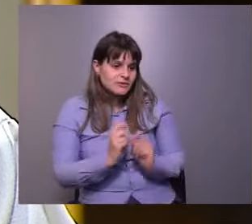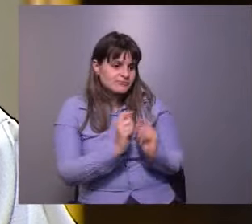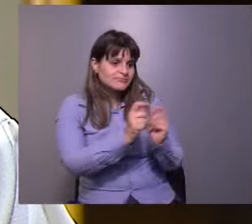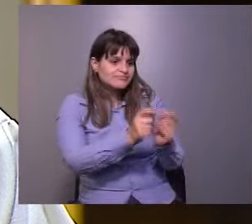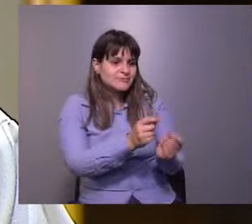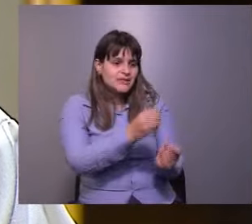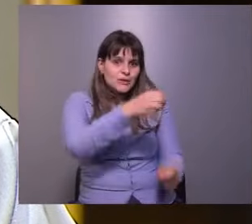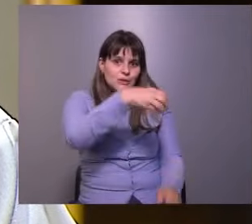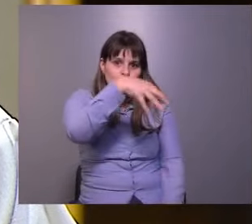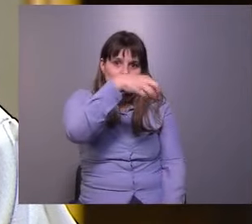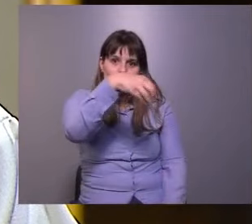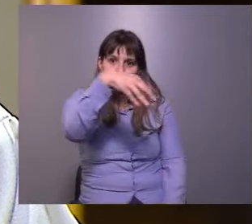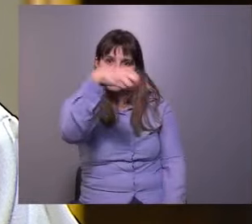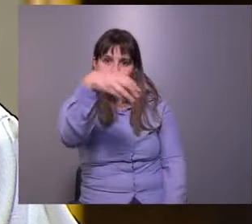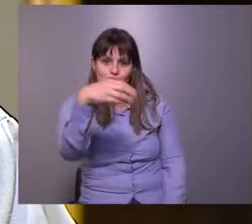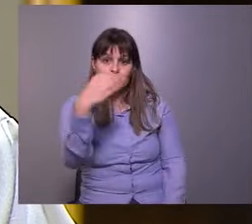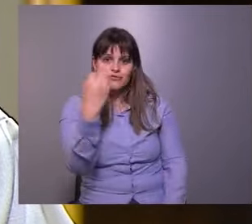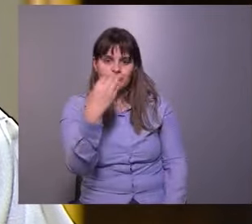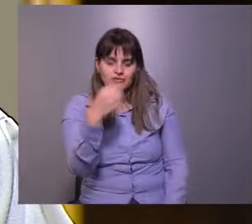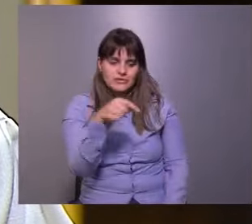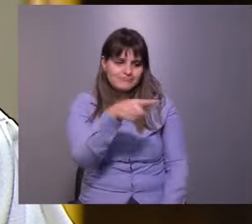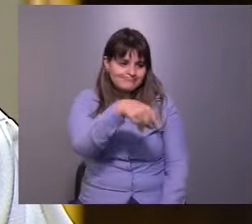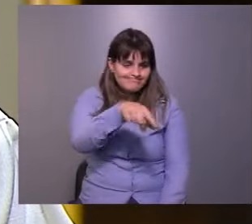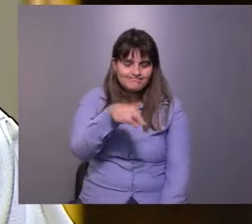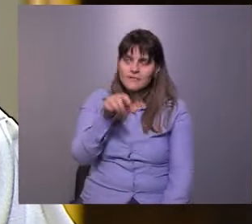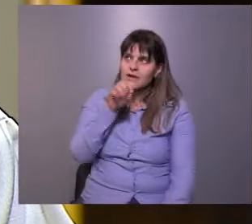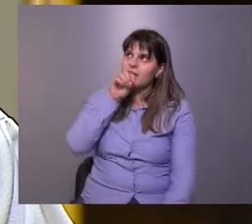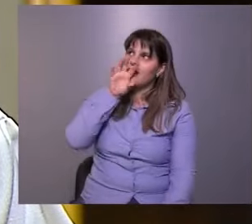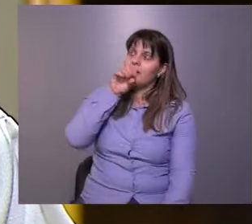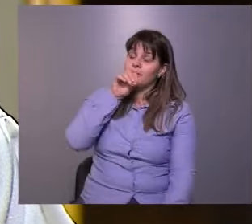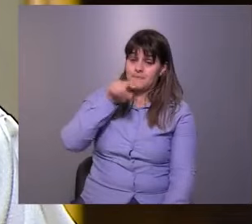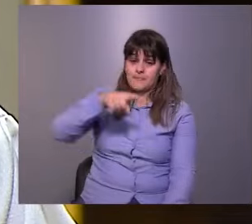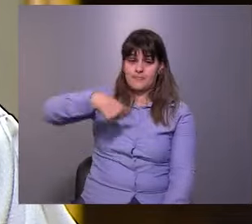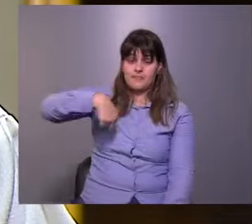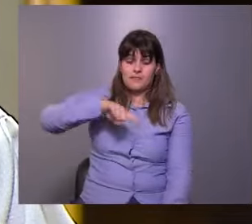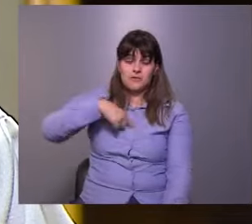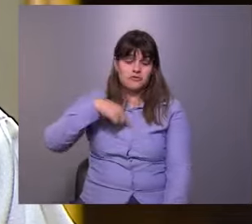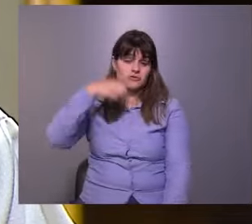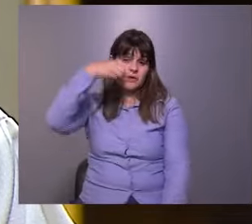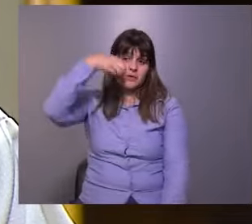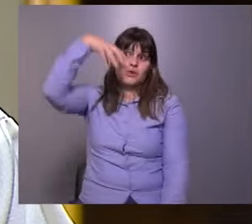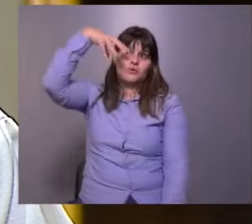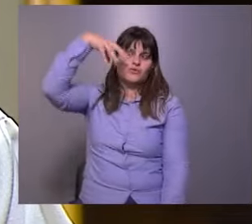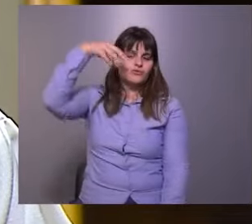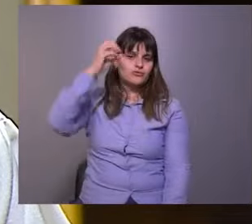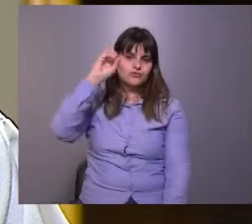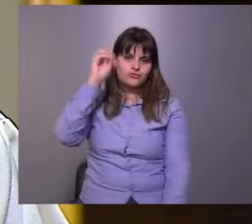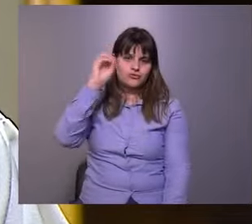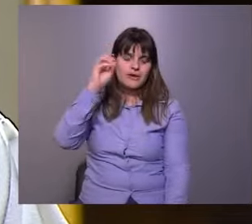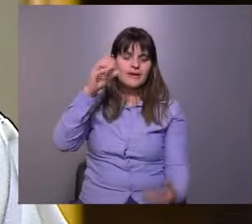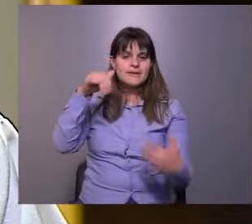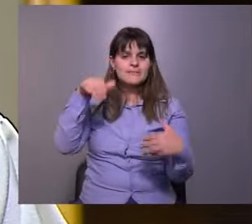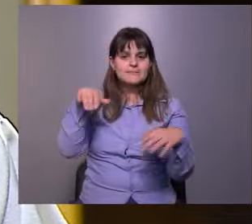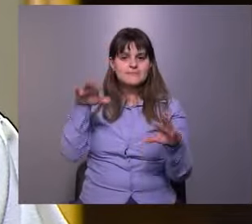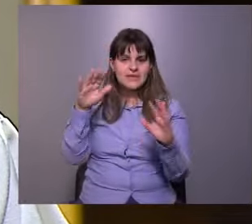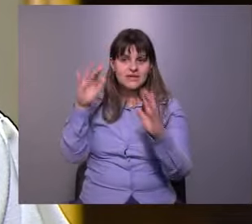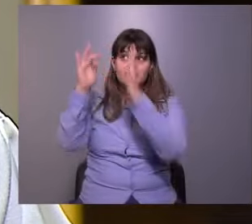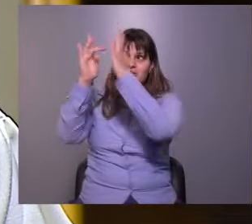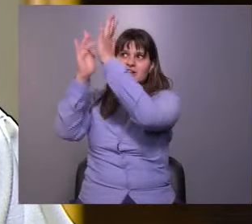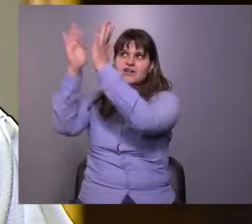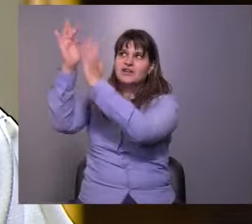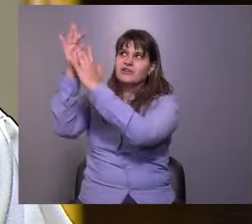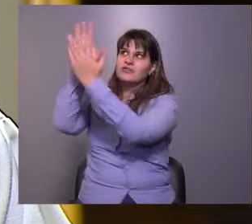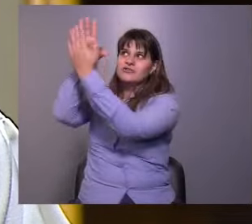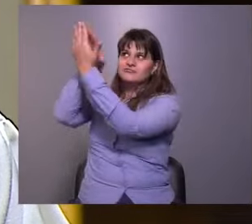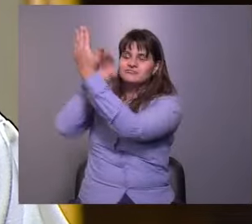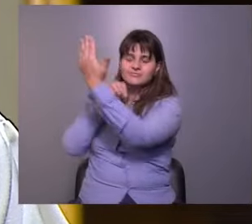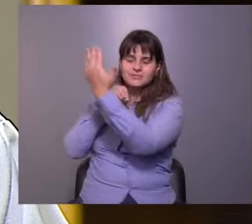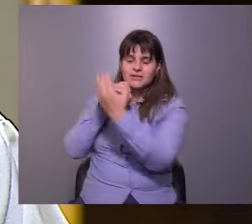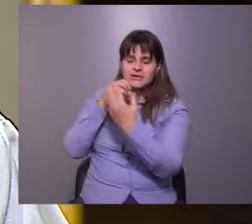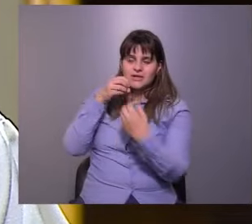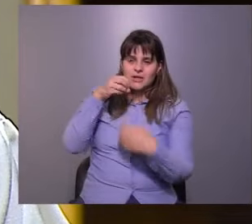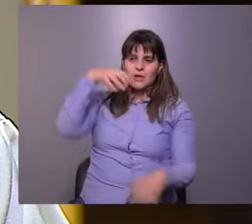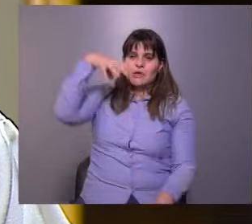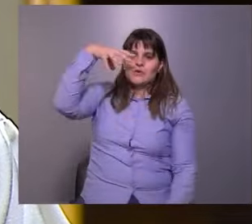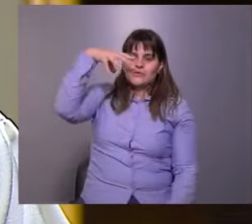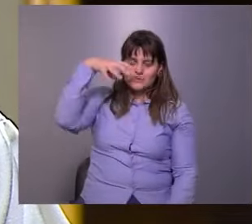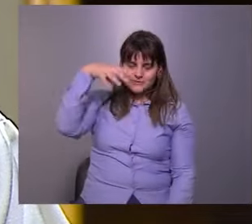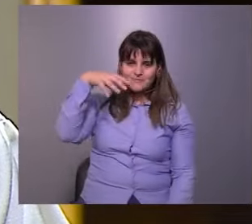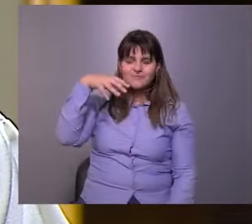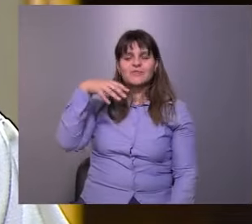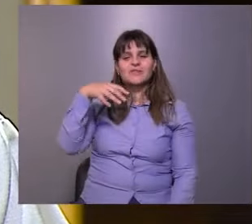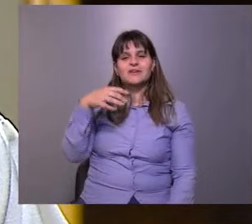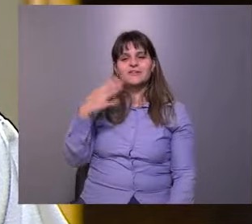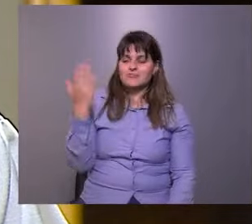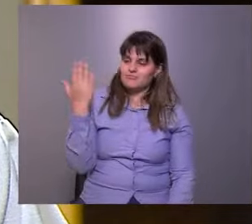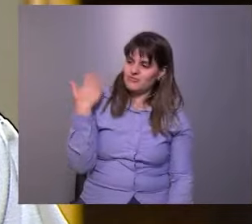sua vida, e em especial na sua ressurreição, brilhou nele aquela luz que é Deus, luz que Nossa